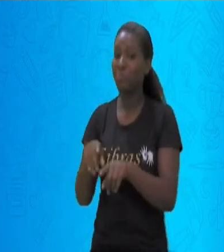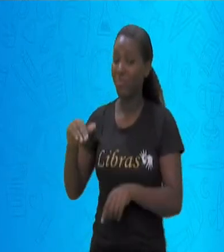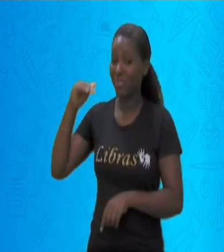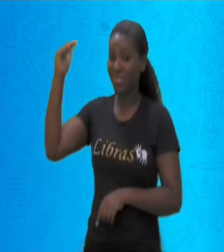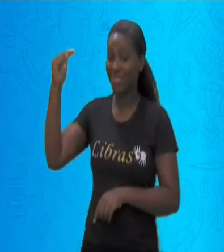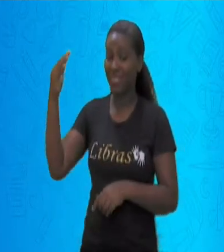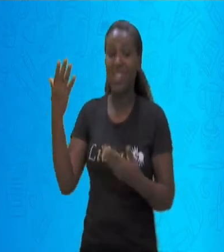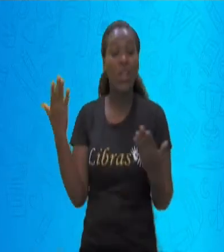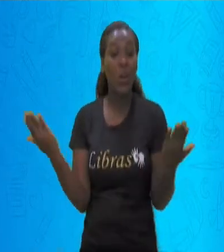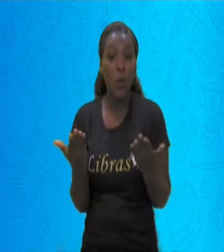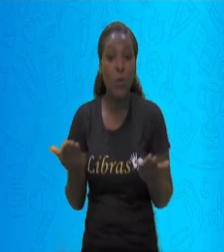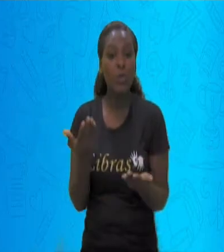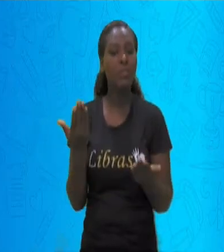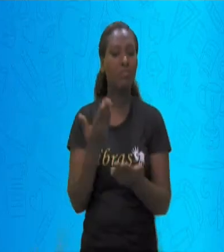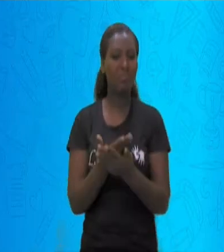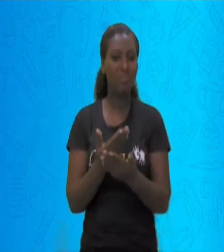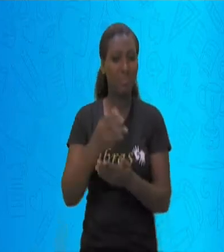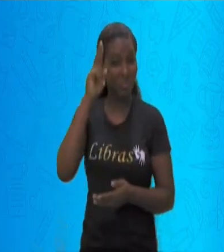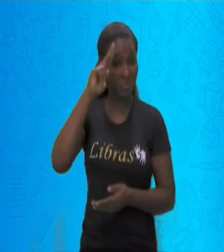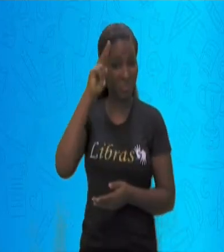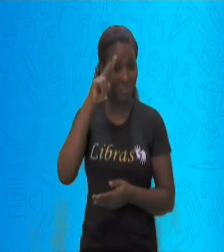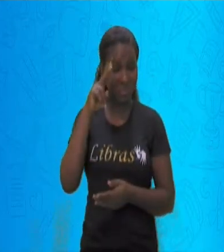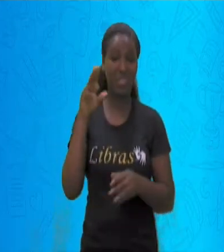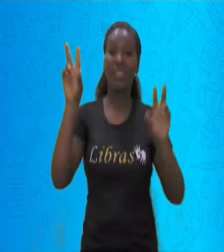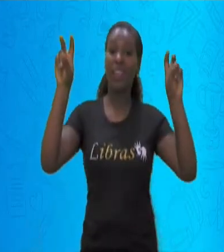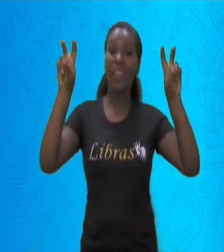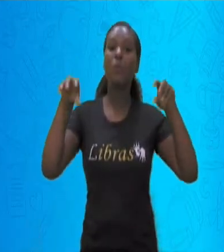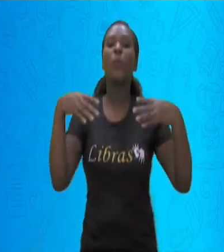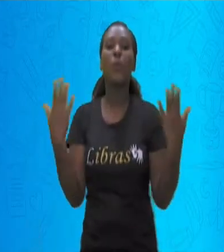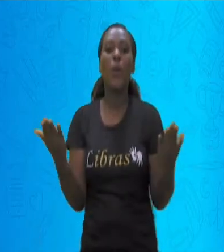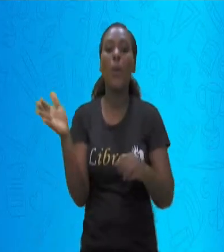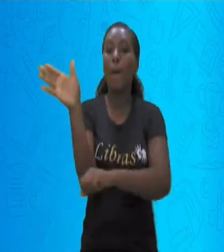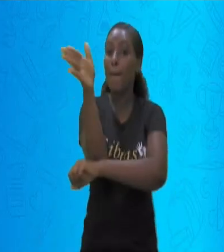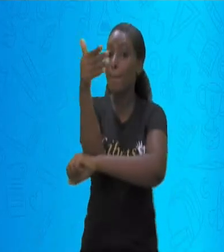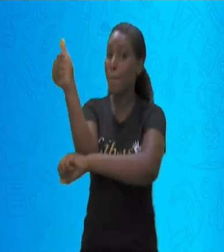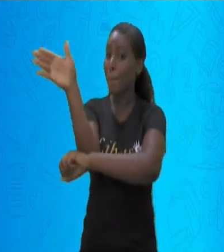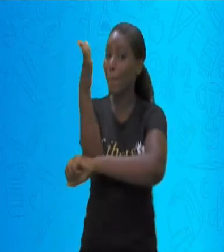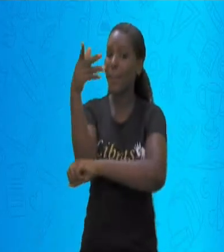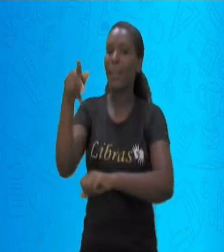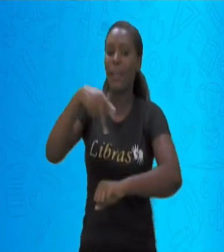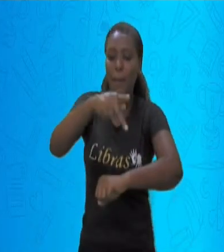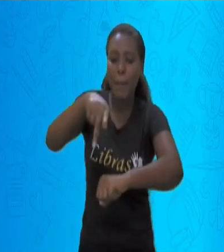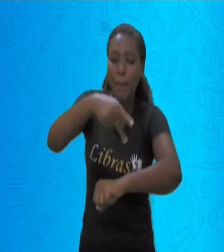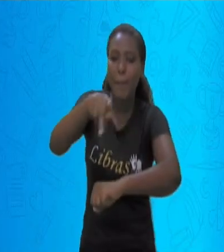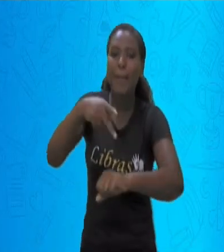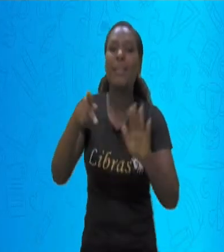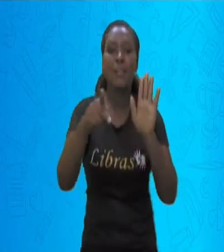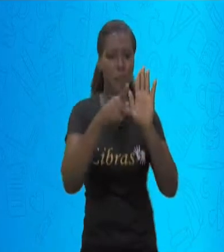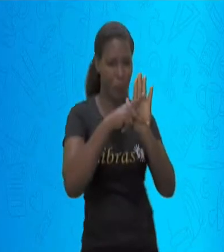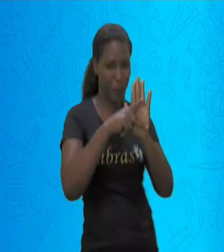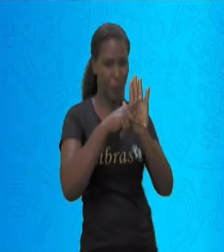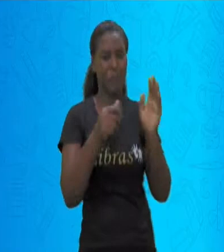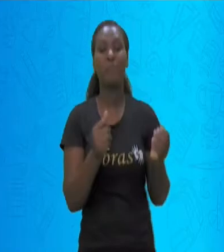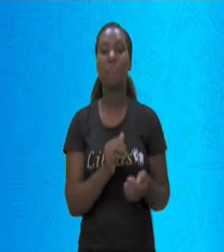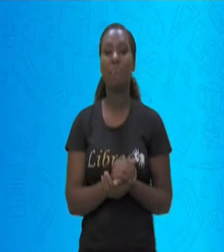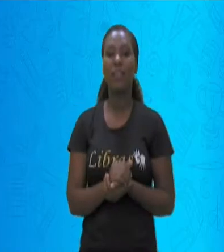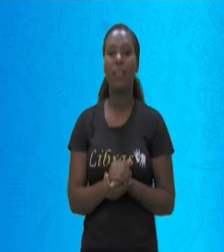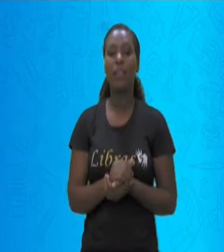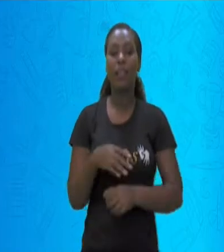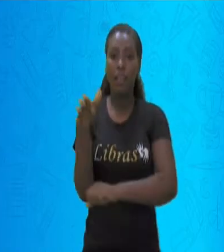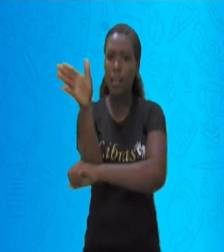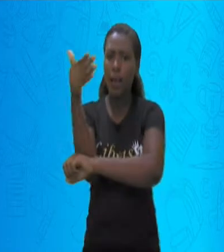bandeiras nacionais. A bandeira nacional é um dos símbolos nacionais conforme estipula